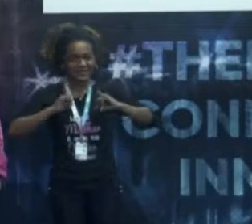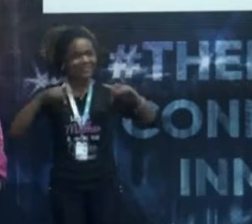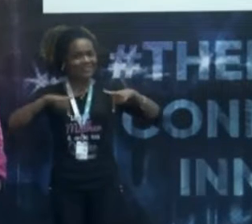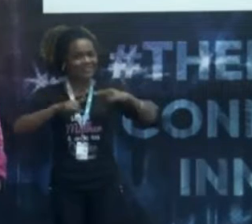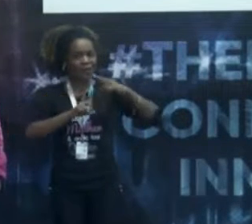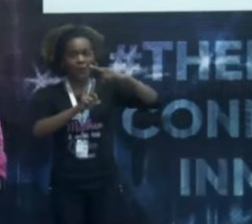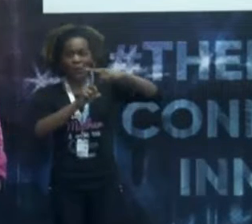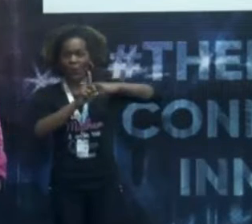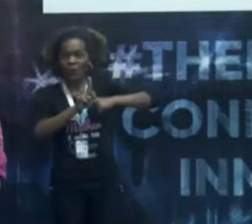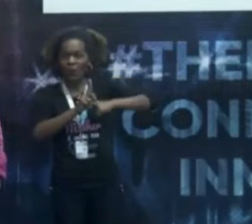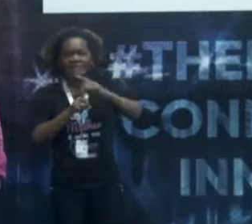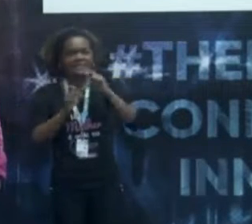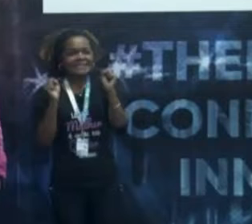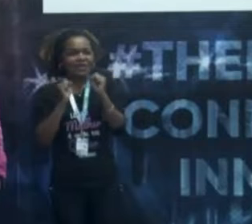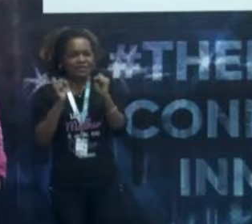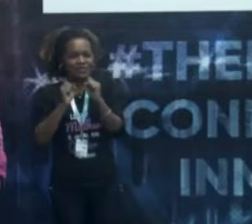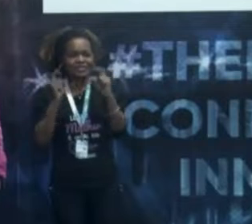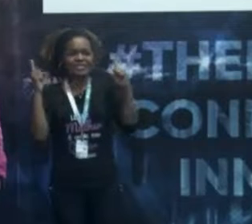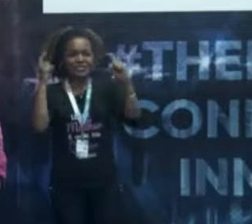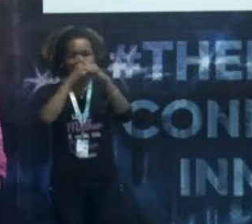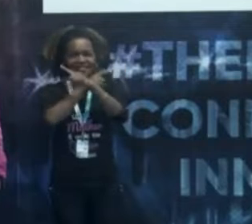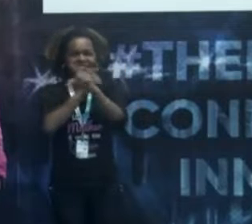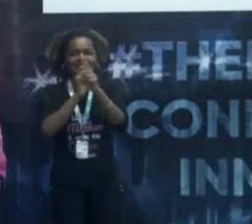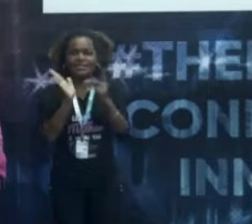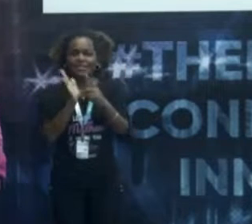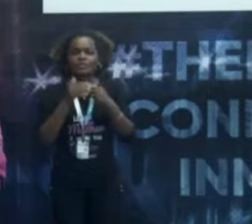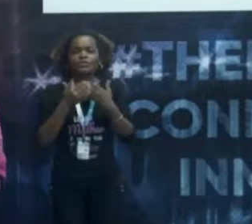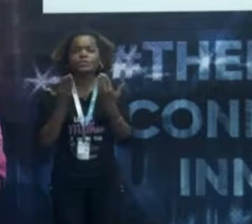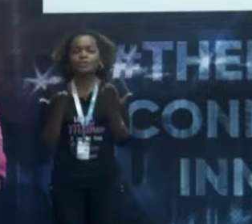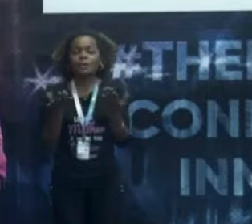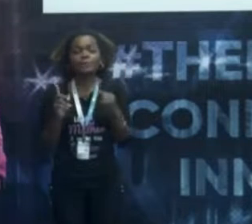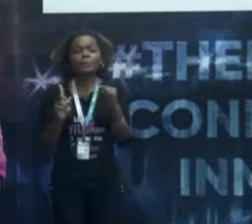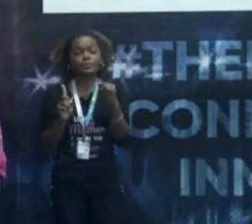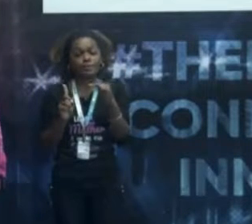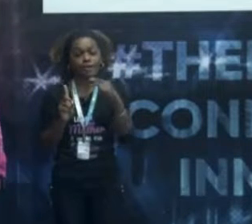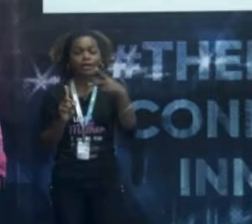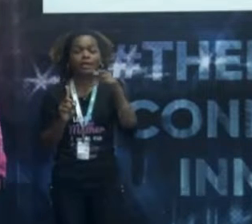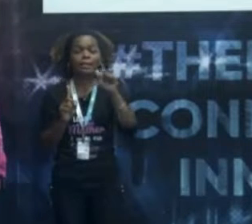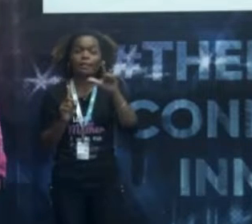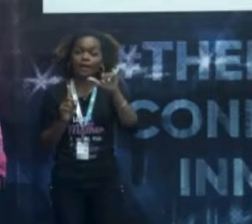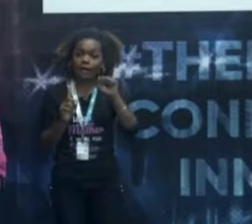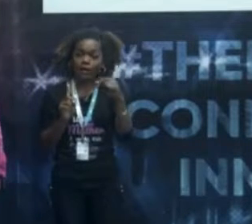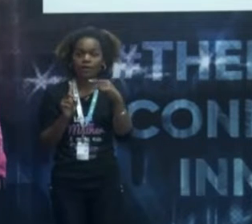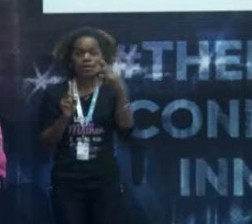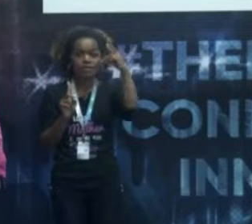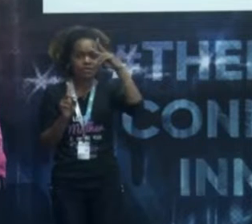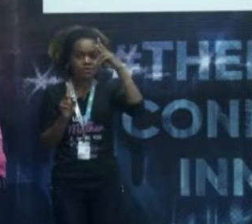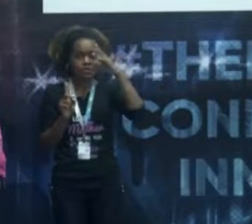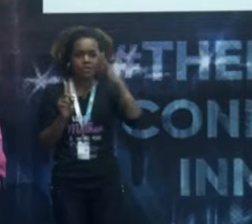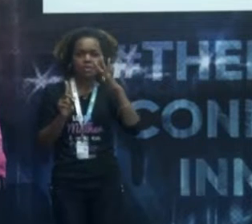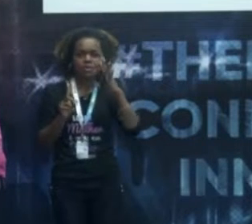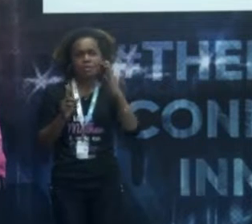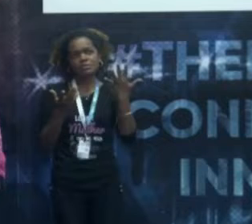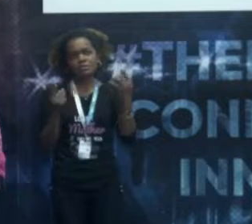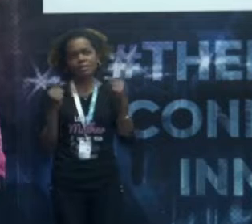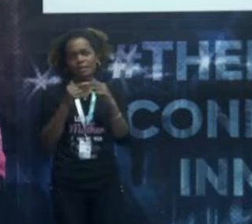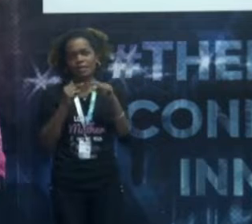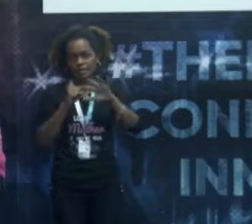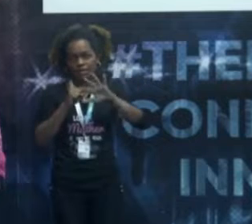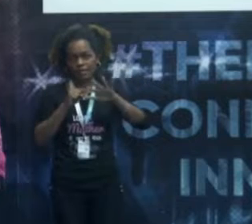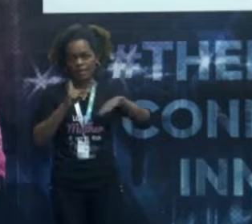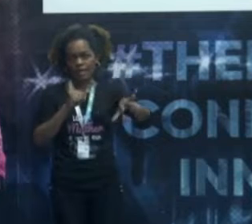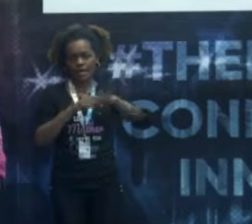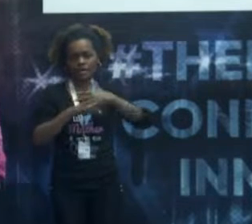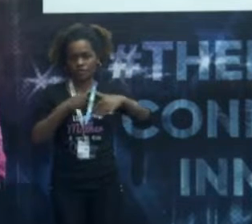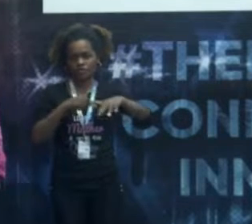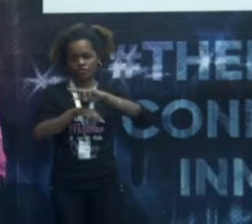Tá difícil. Bom, a minha história, né, com diversidade, acessibilidade, ela começa